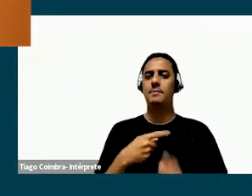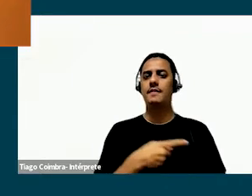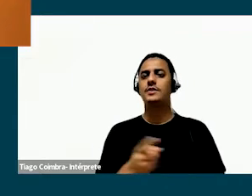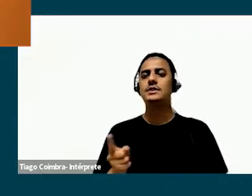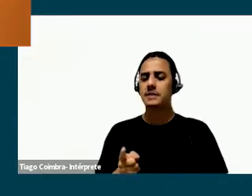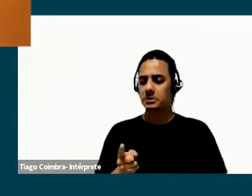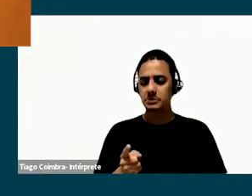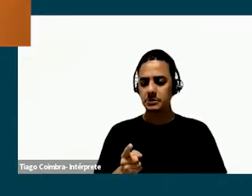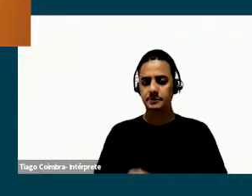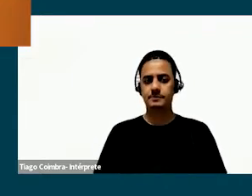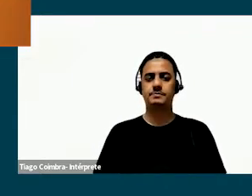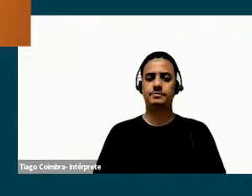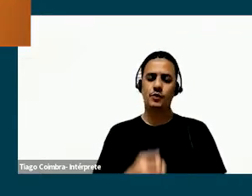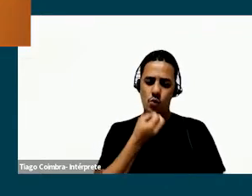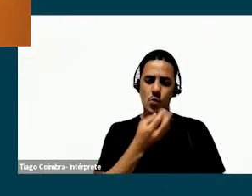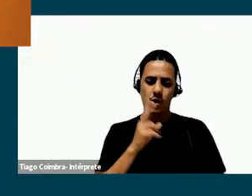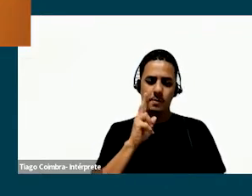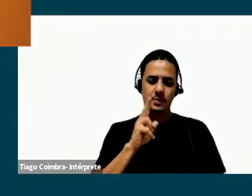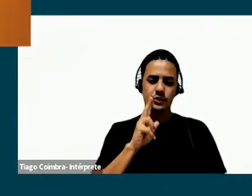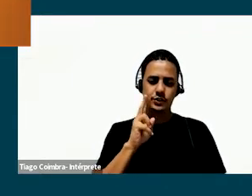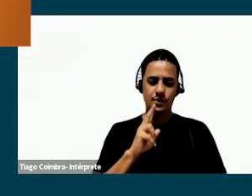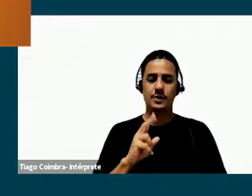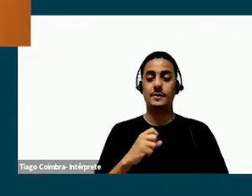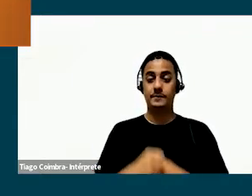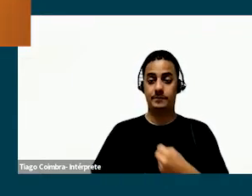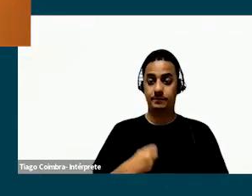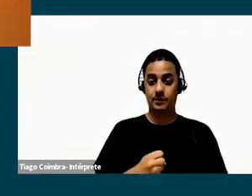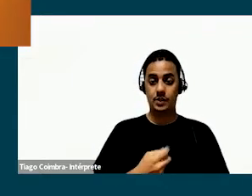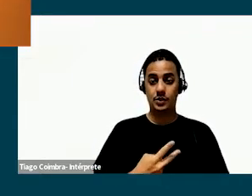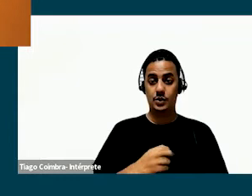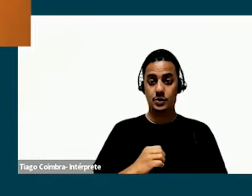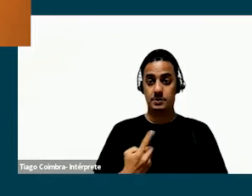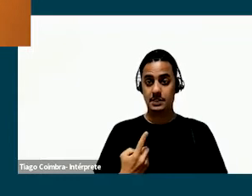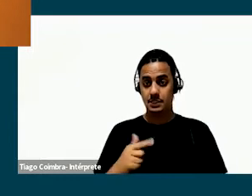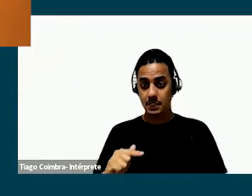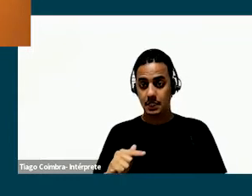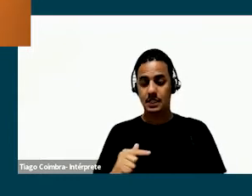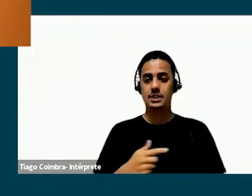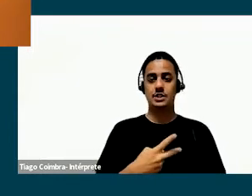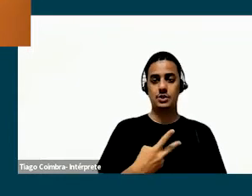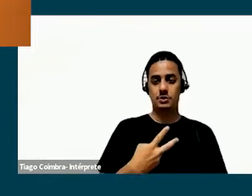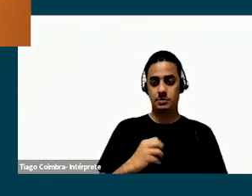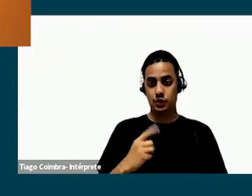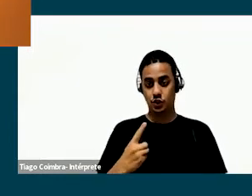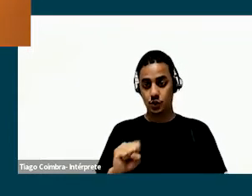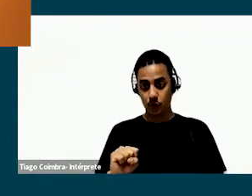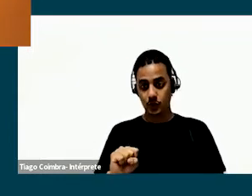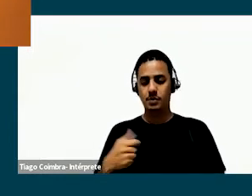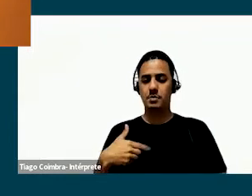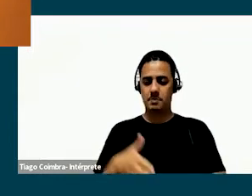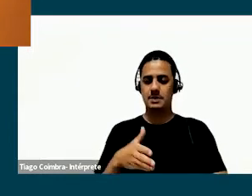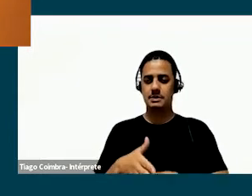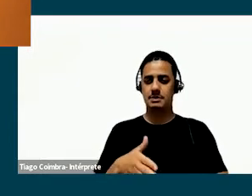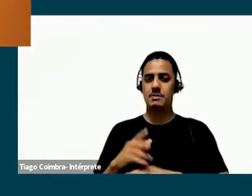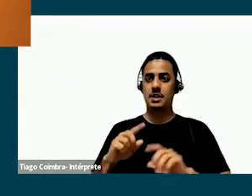para vocês, né? Eu vou contar uma historinha, né? Em 2017 e 2018, eu tive em projetos